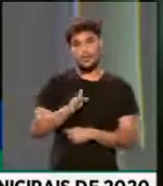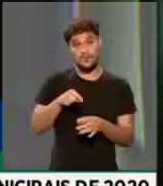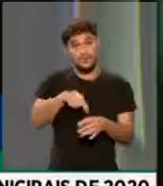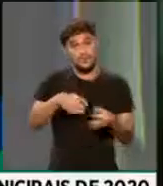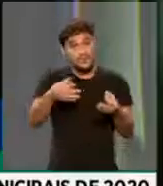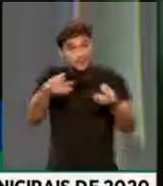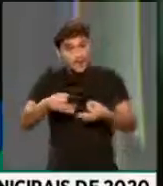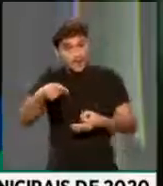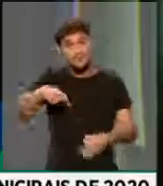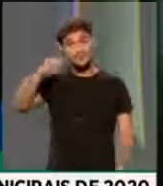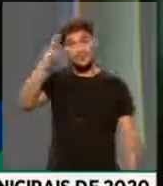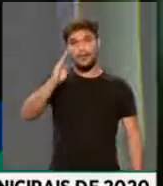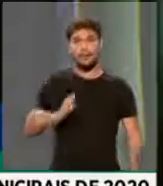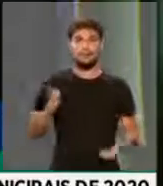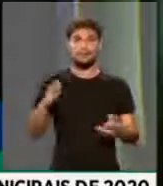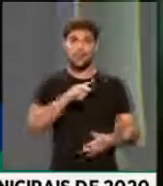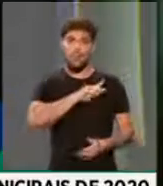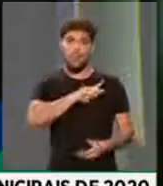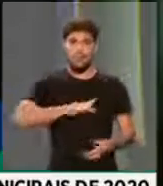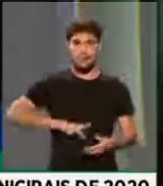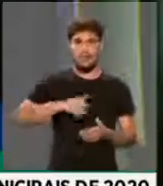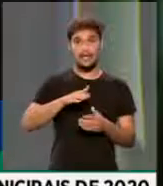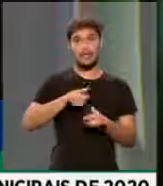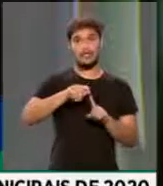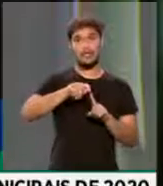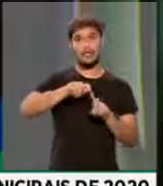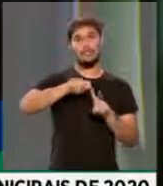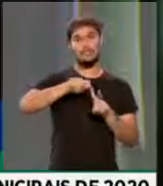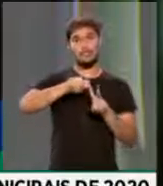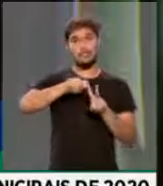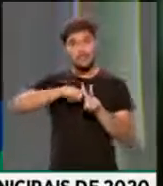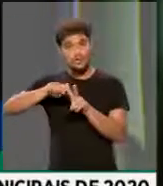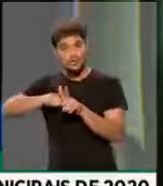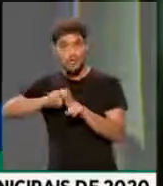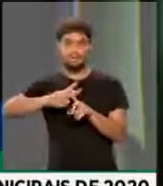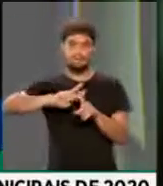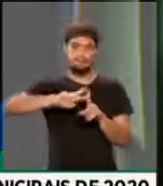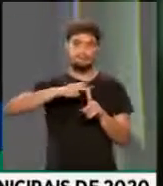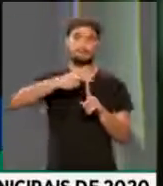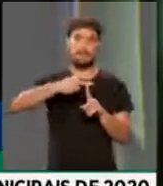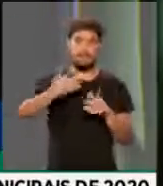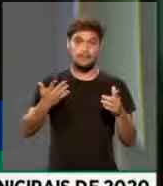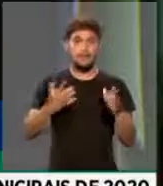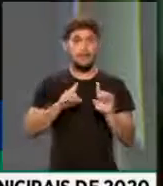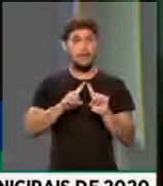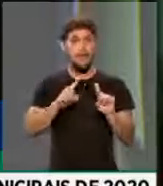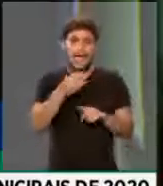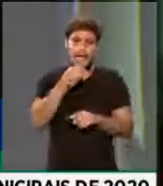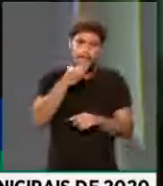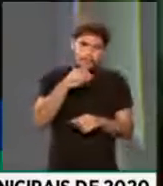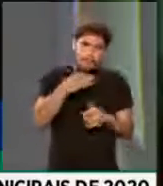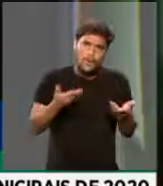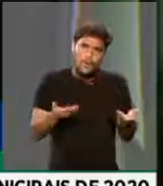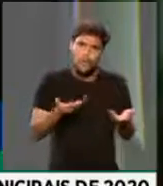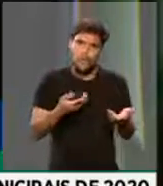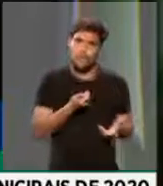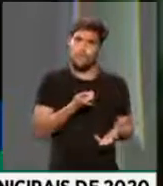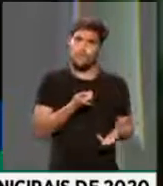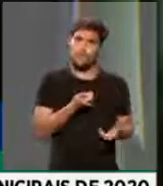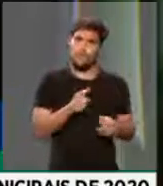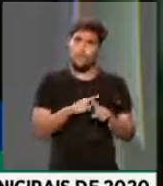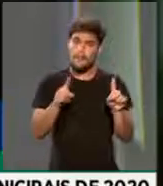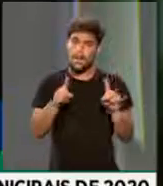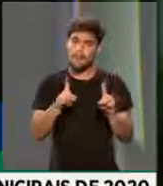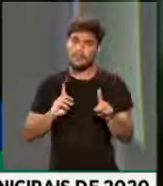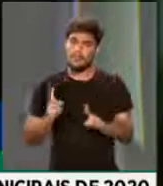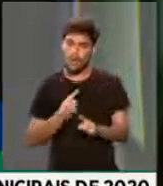o presidente prorrogou por 2 meses, é pouco, nós da oposição vamos insistir para que esse auxílio